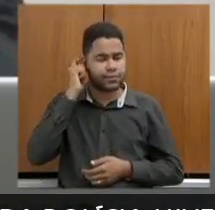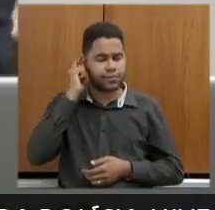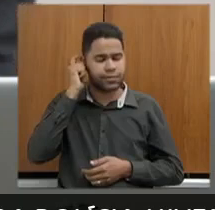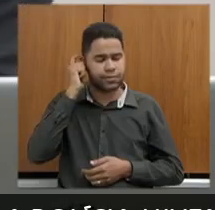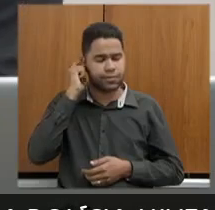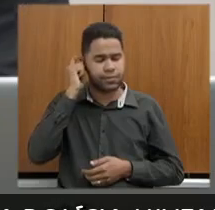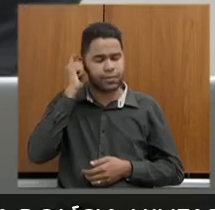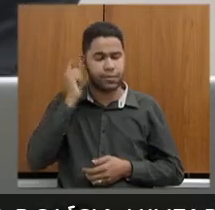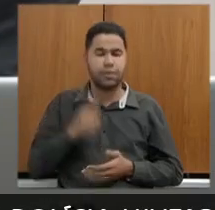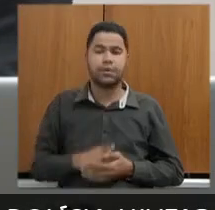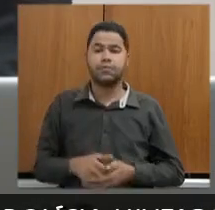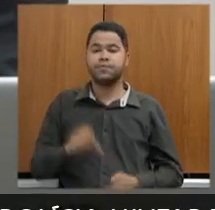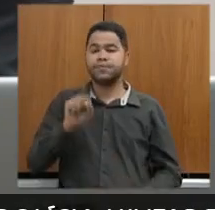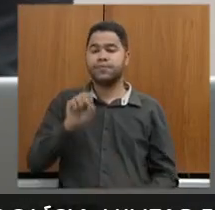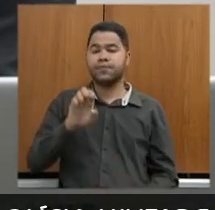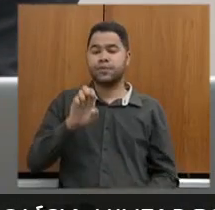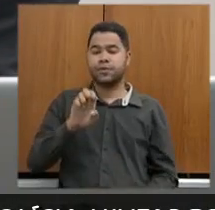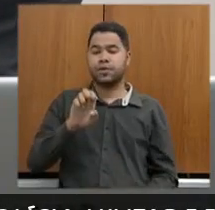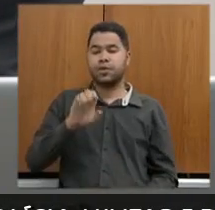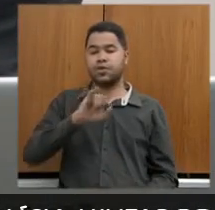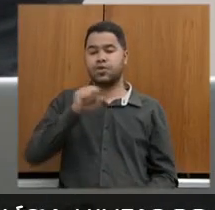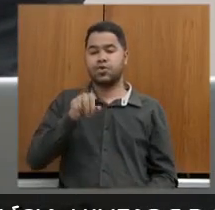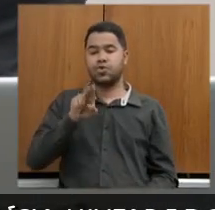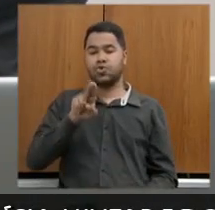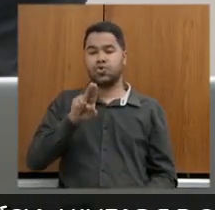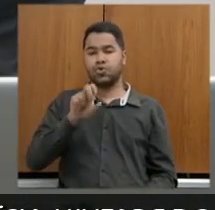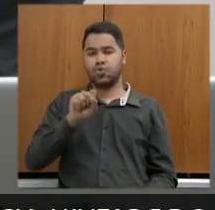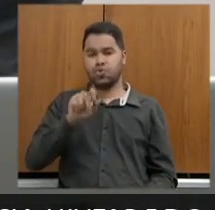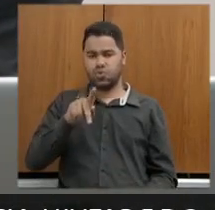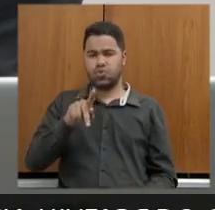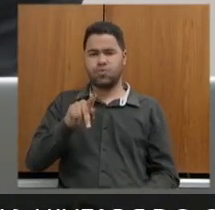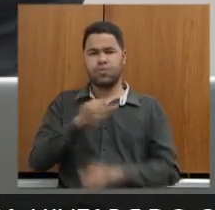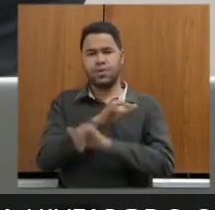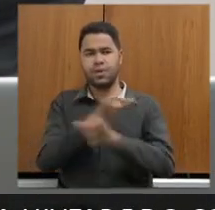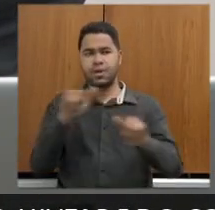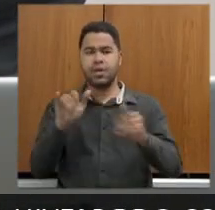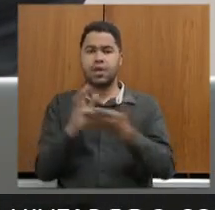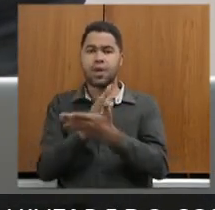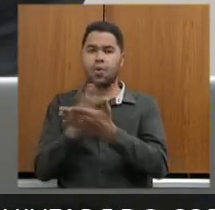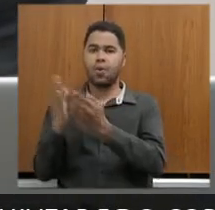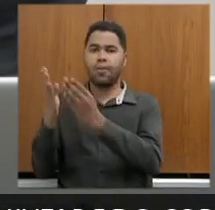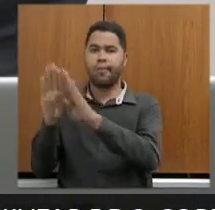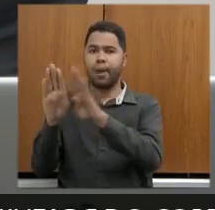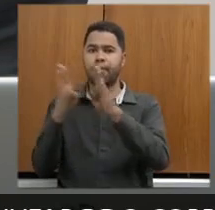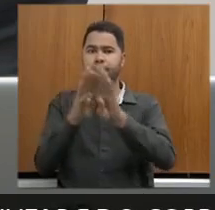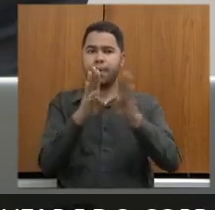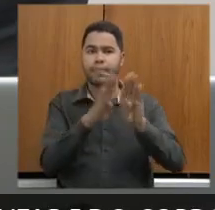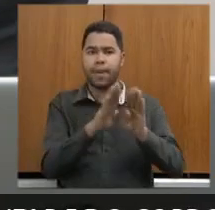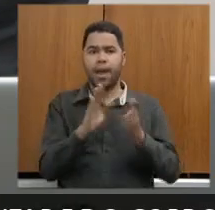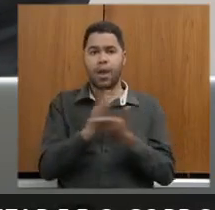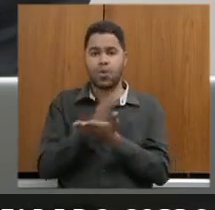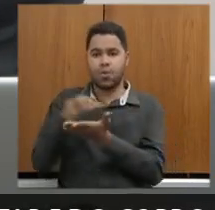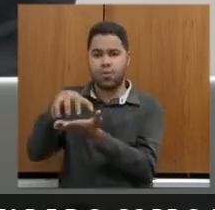quando as E justo anunciou que ia fechar determinadas É delegacia